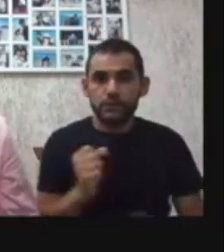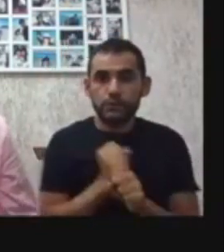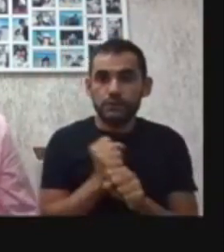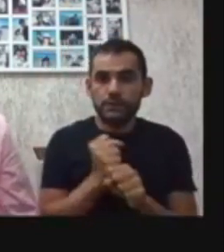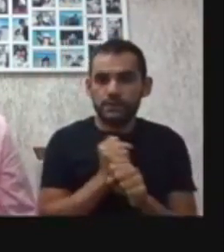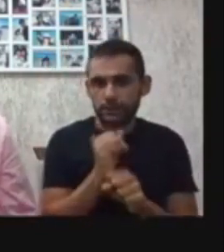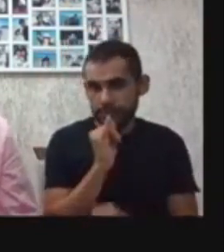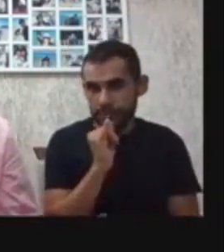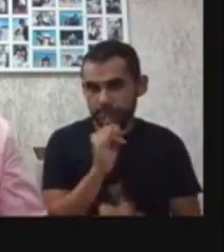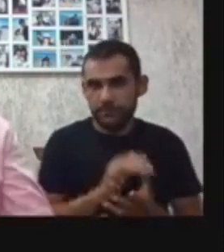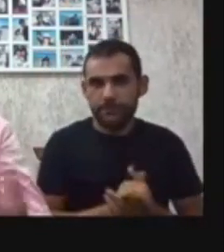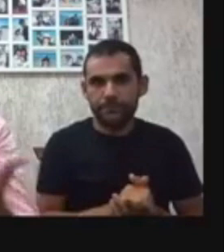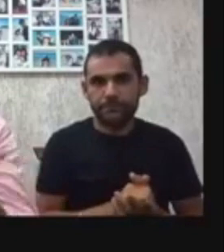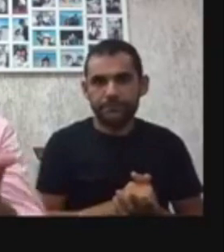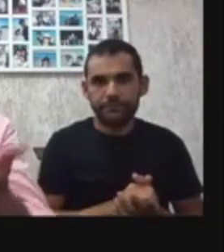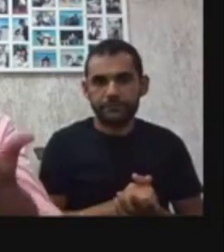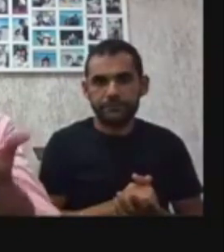anos, né?